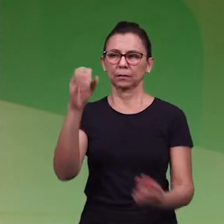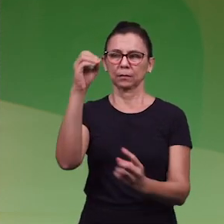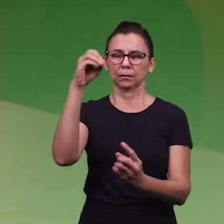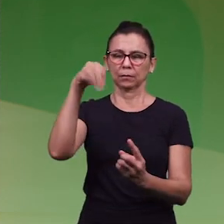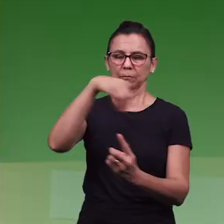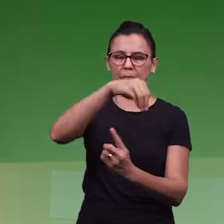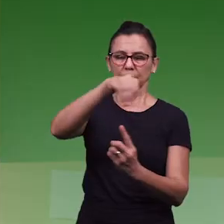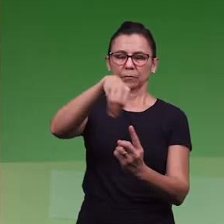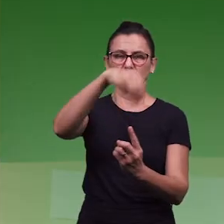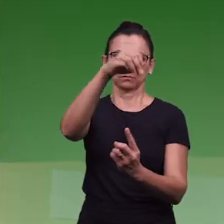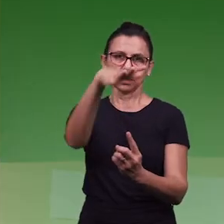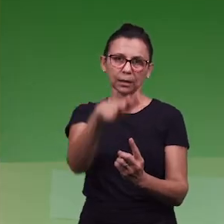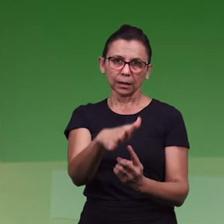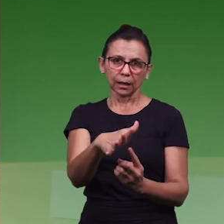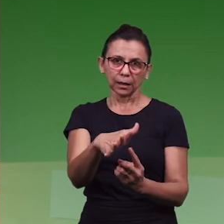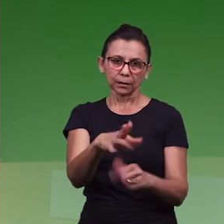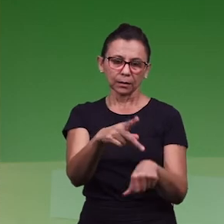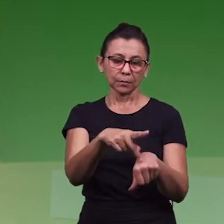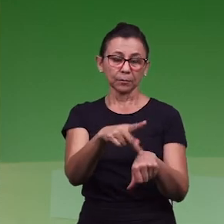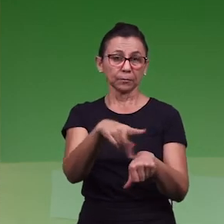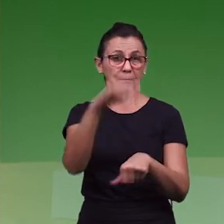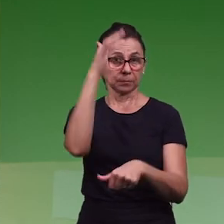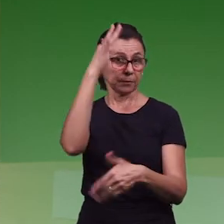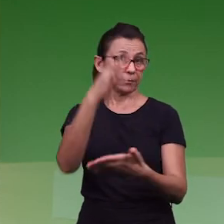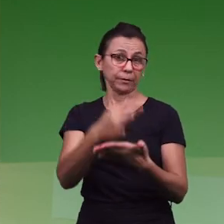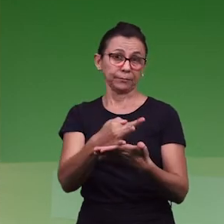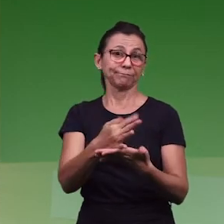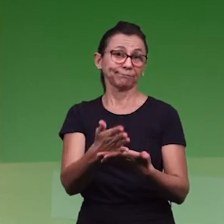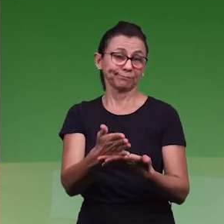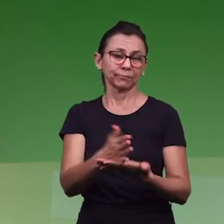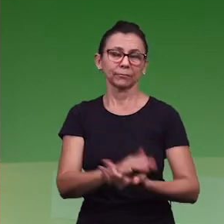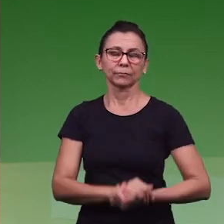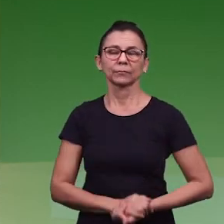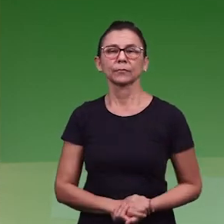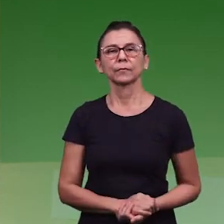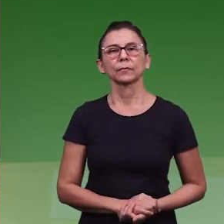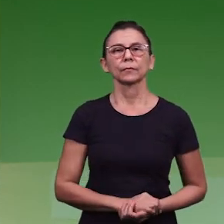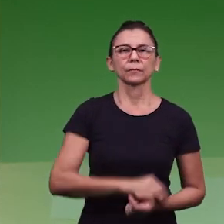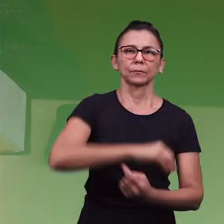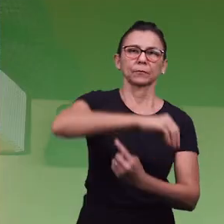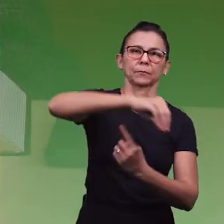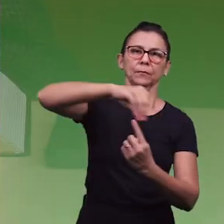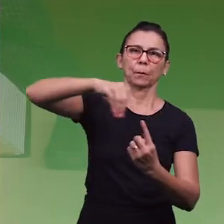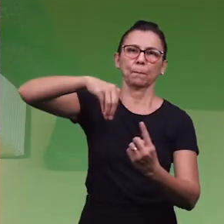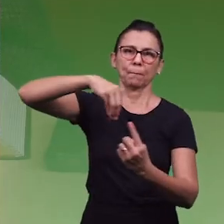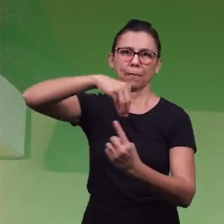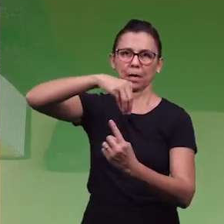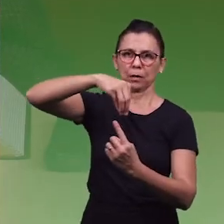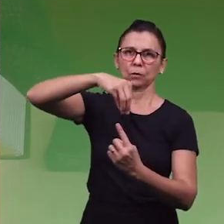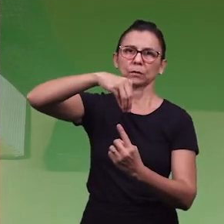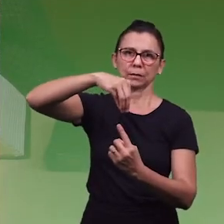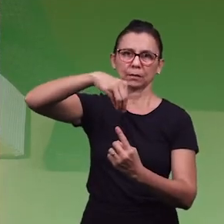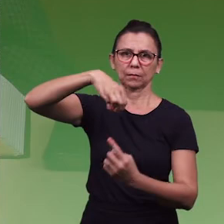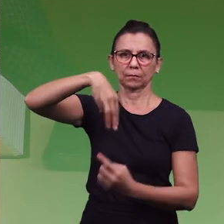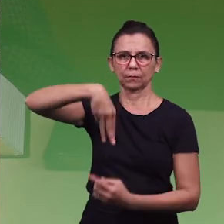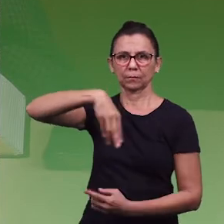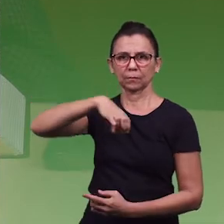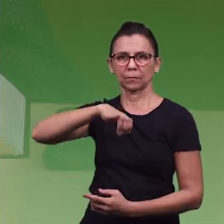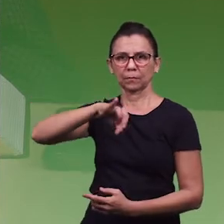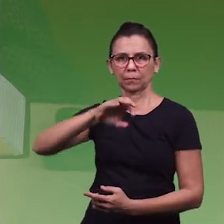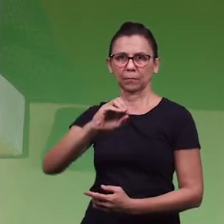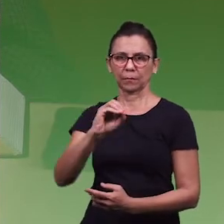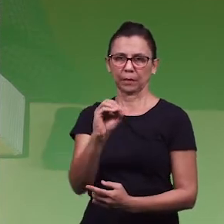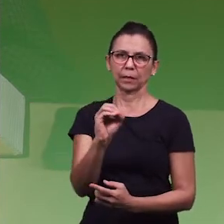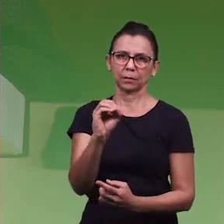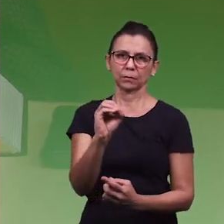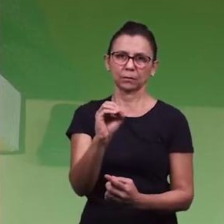os recursos da graça e o exercício da fé. Isso, exatamente. Os recursos da graça estão muito relacionados com o